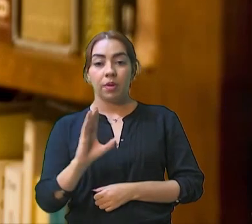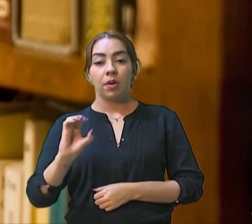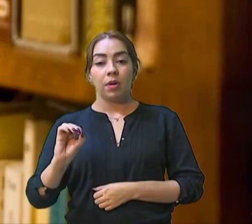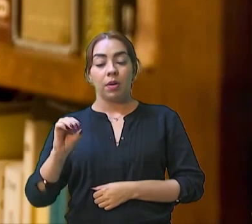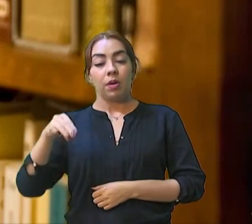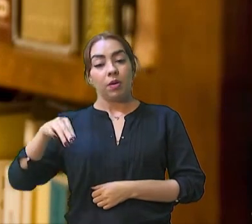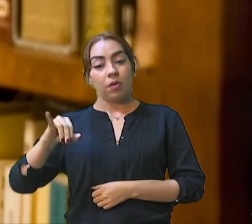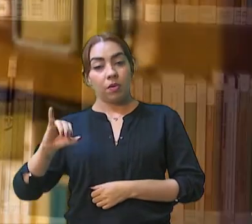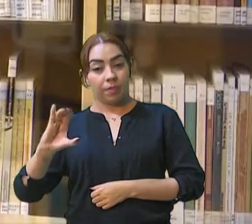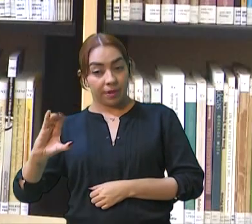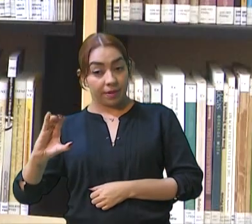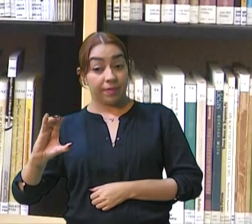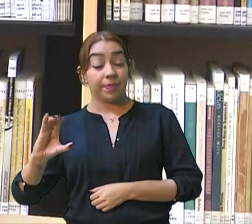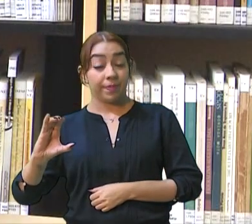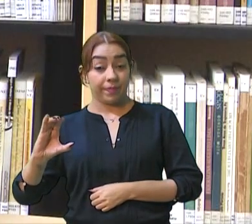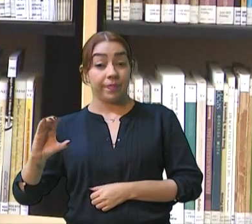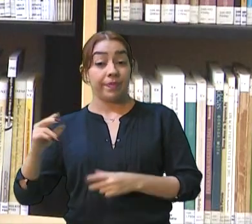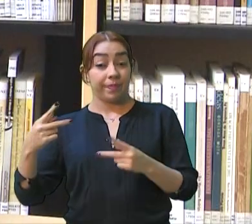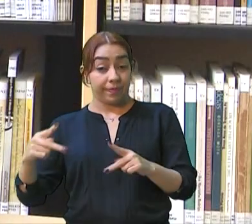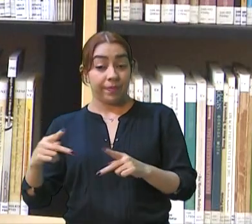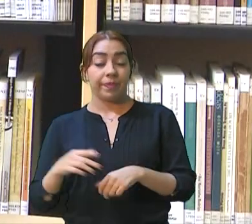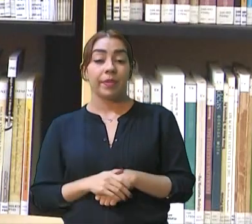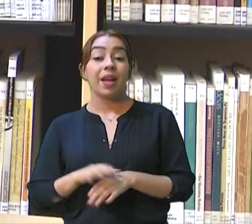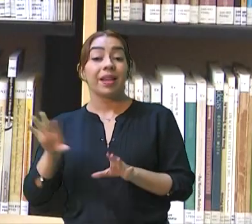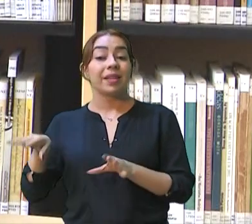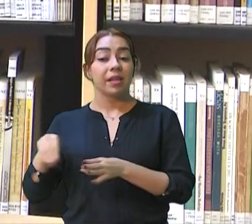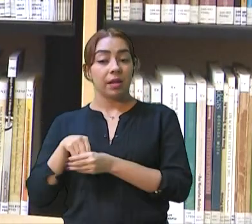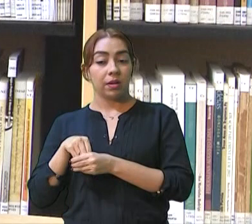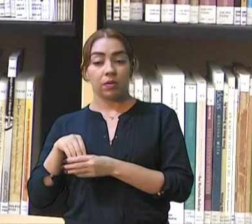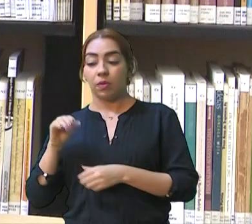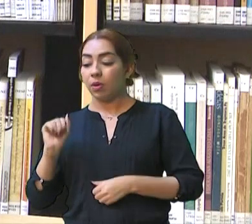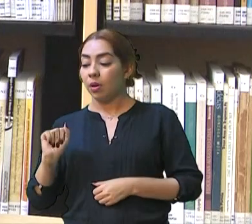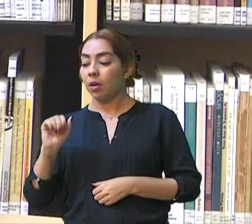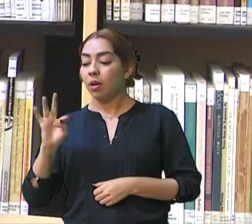chamada Atlas Comics. A Atlas é uma editora que foi criada em